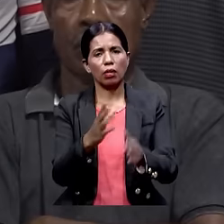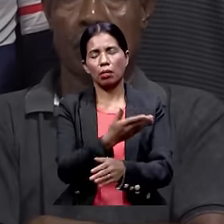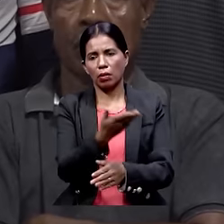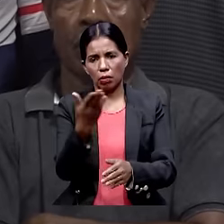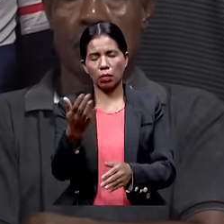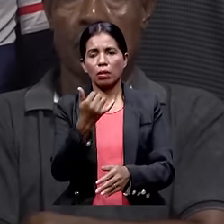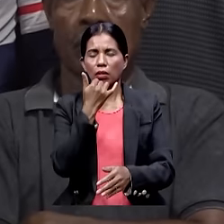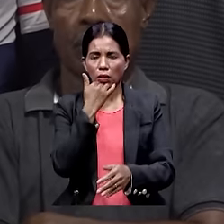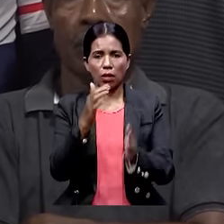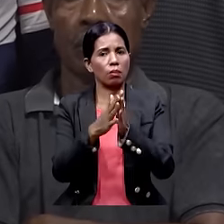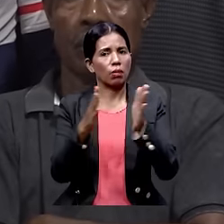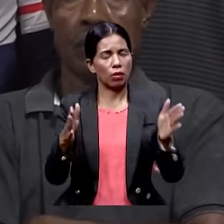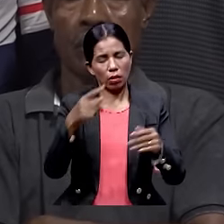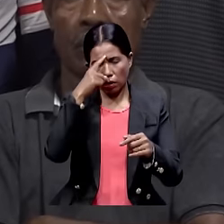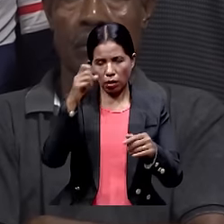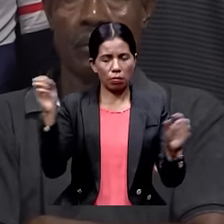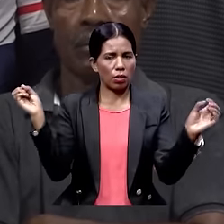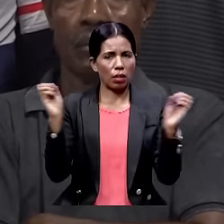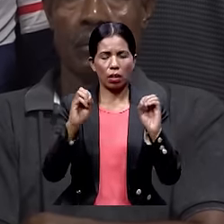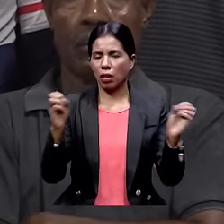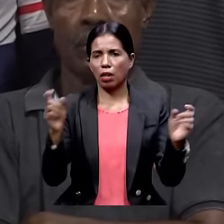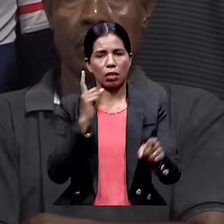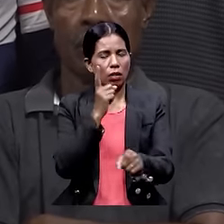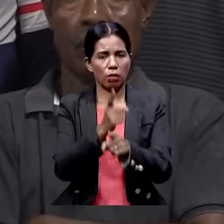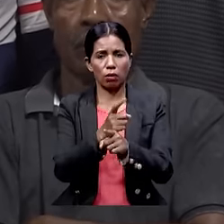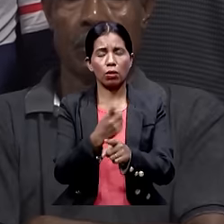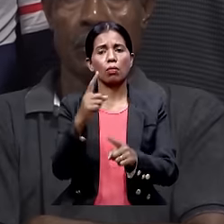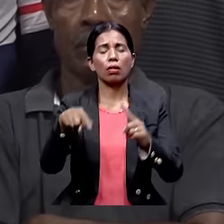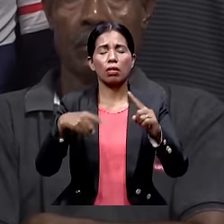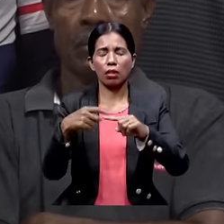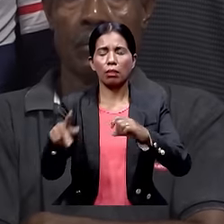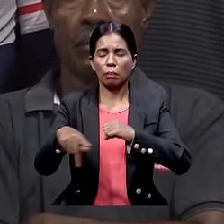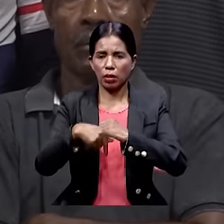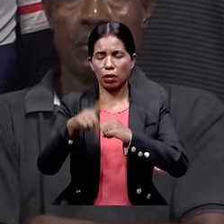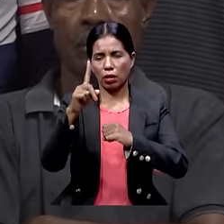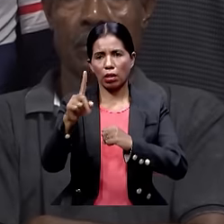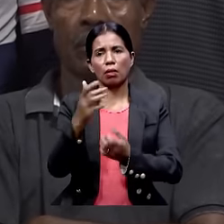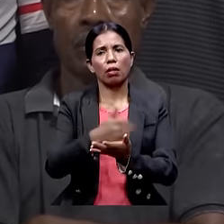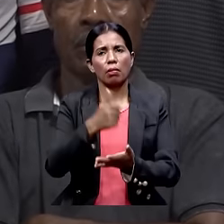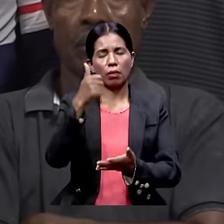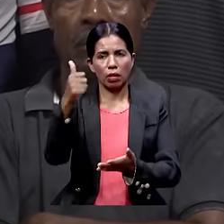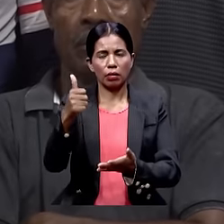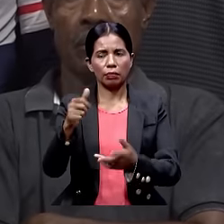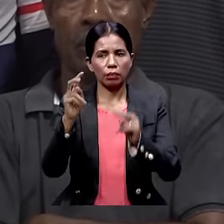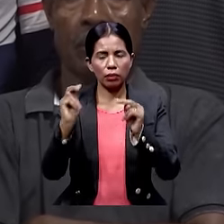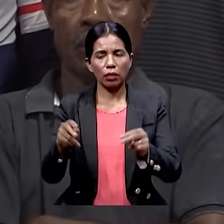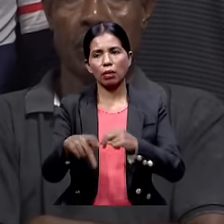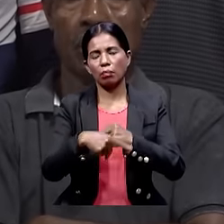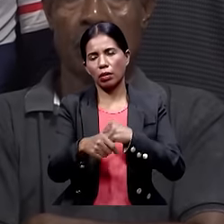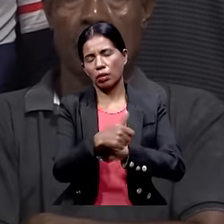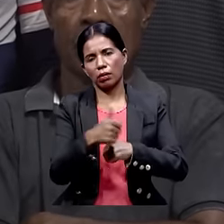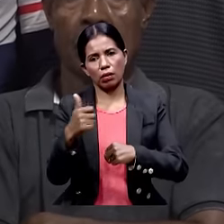tamba laia lógica. O Enhira partido Ida Makmanan, o obriga fale partido